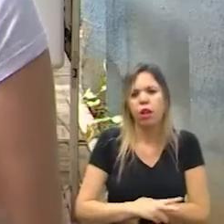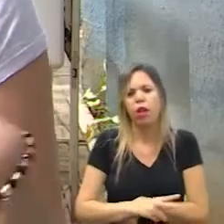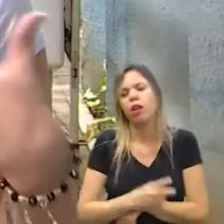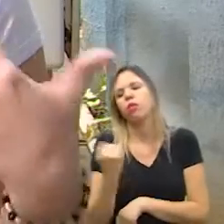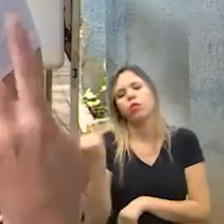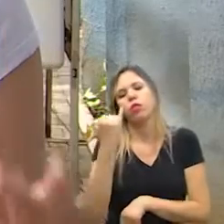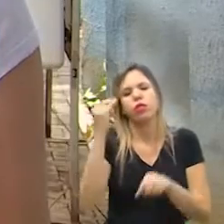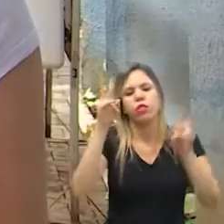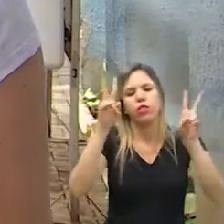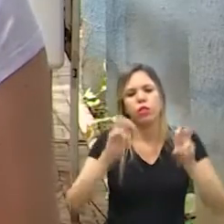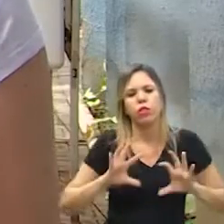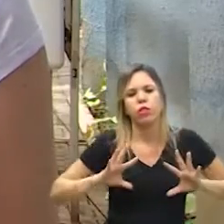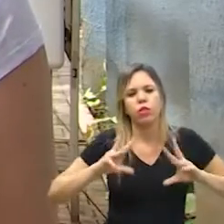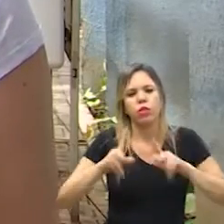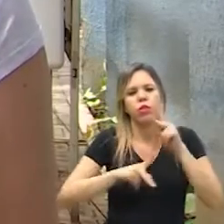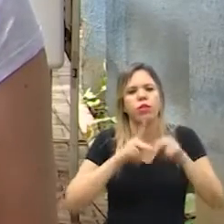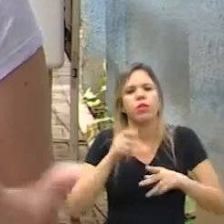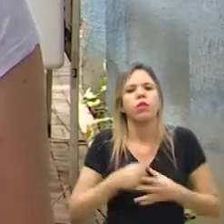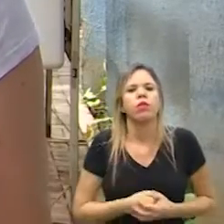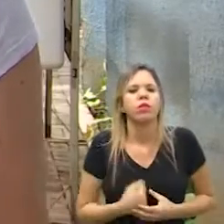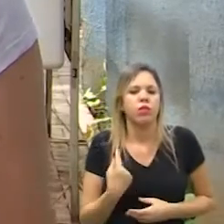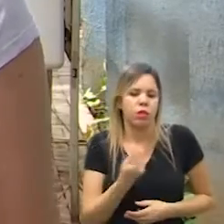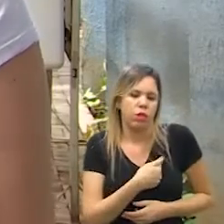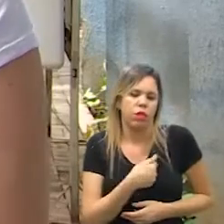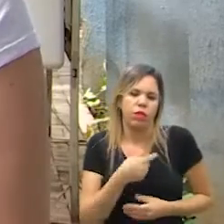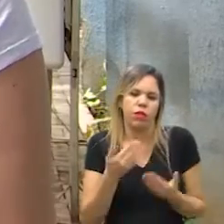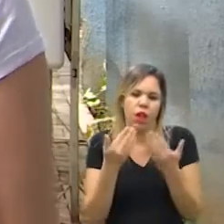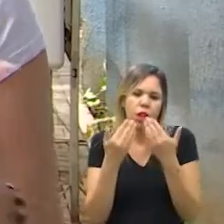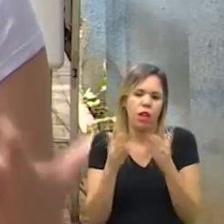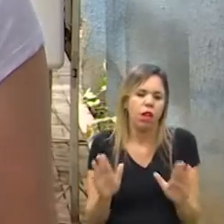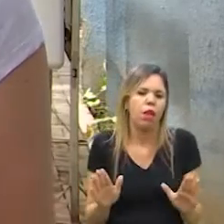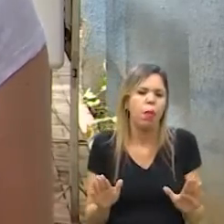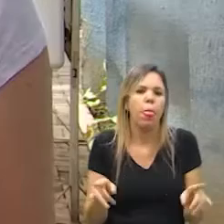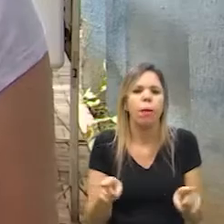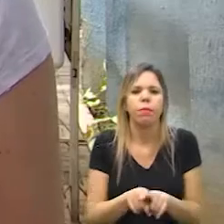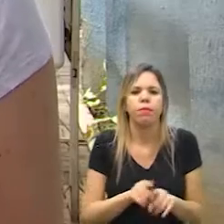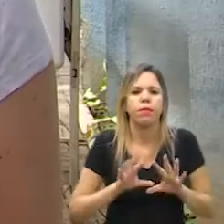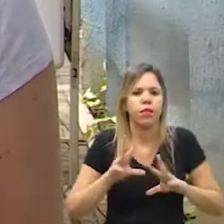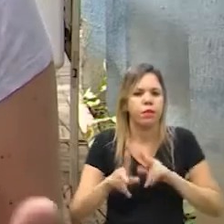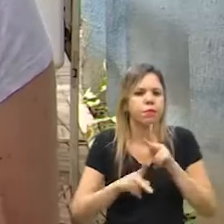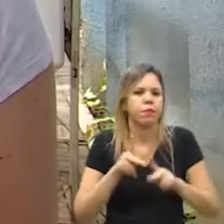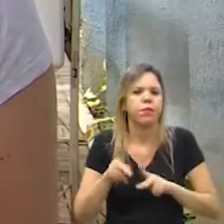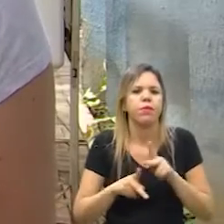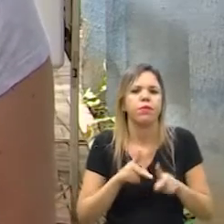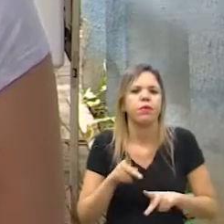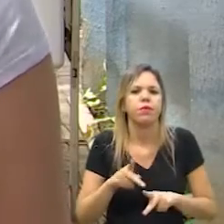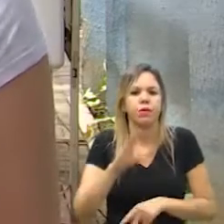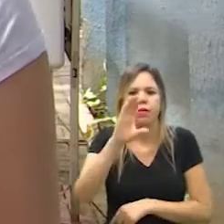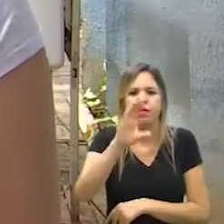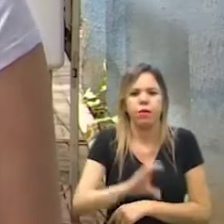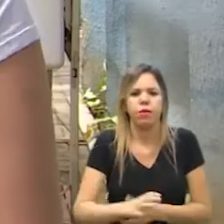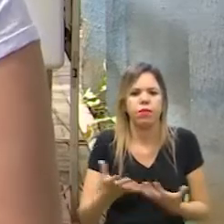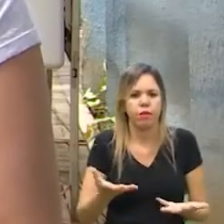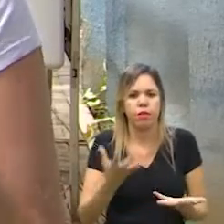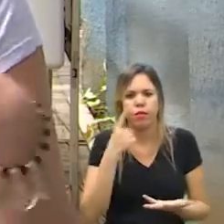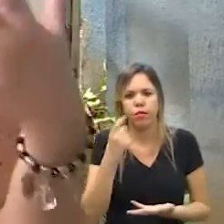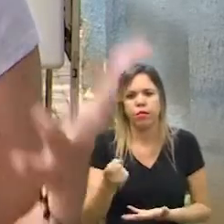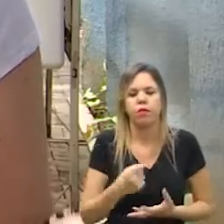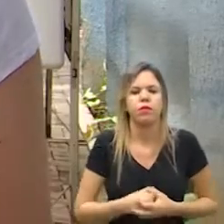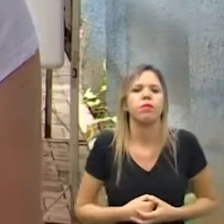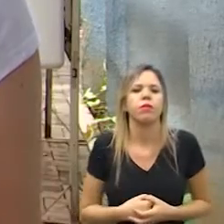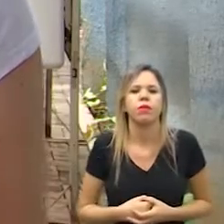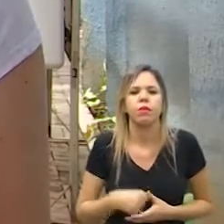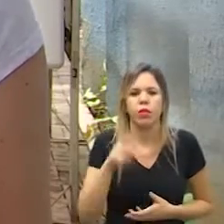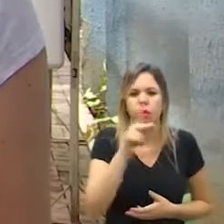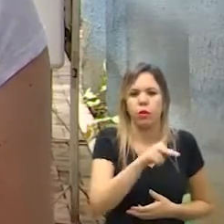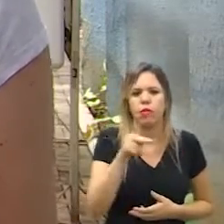consolidada. E como tem muitas vagas e é um tema de relevância para toda a população, a gente vai abrir também para